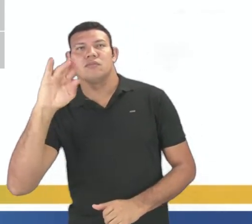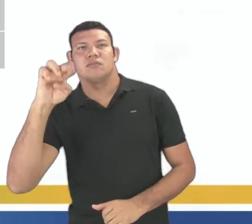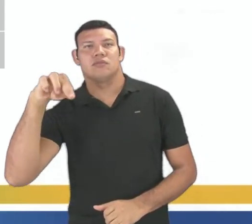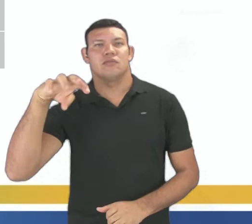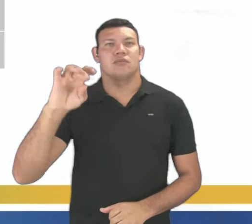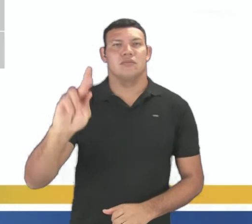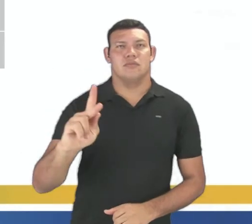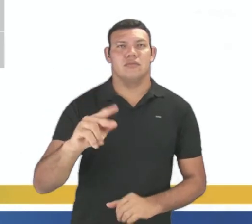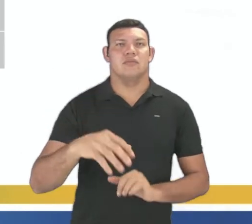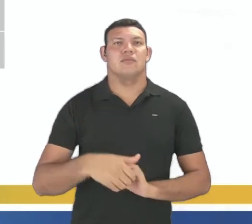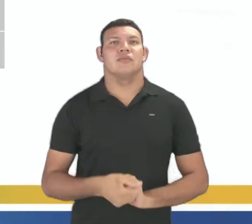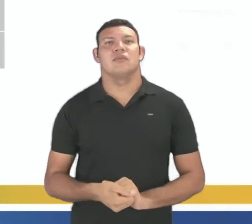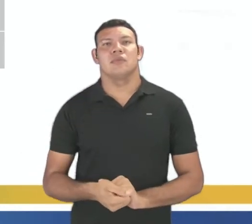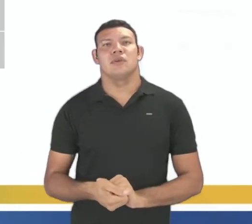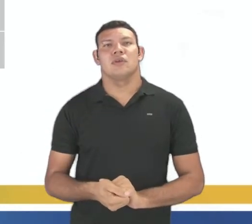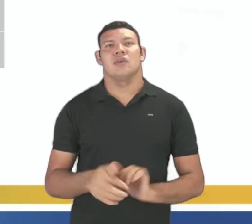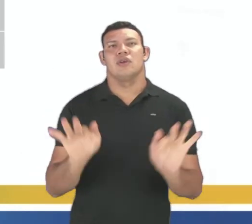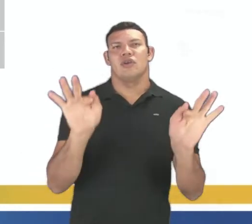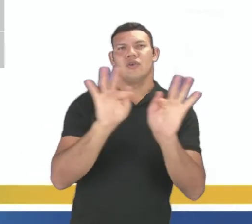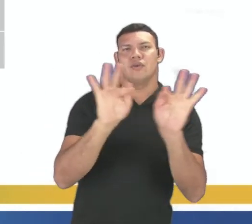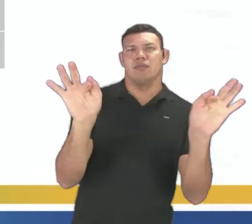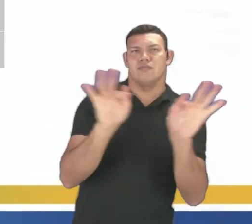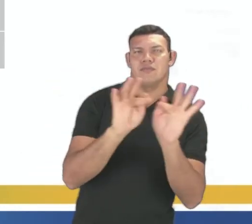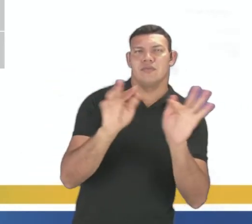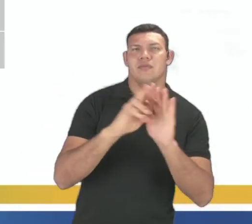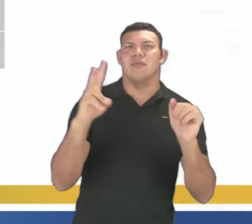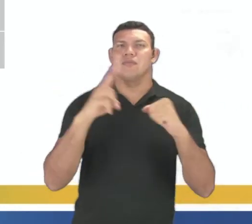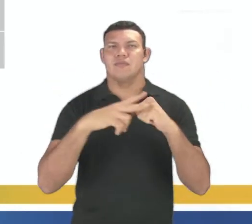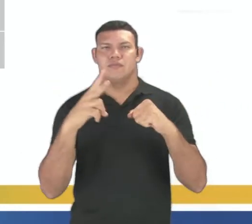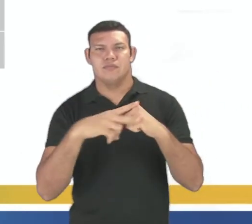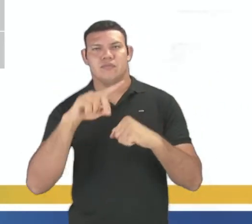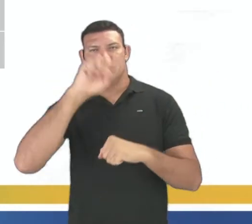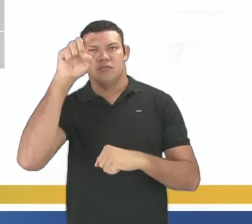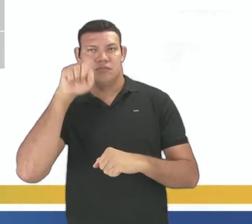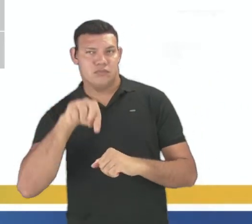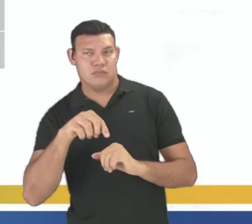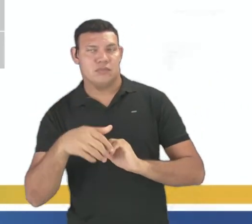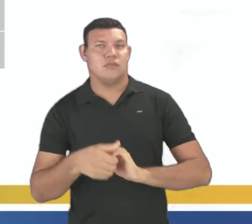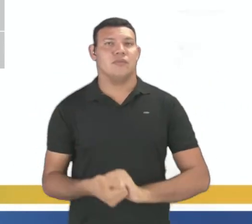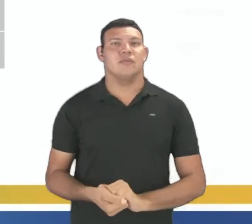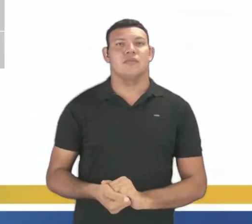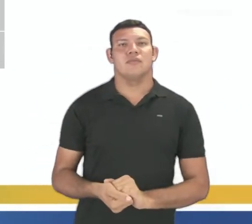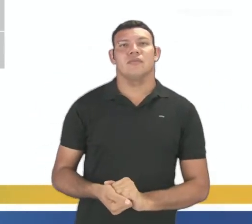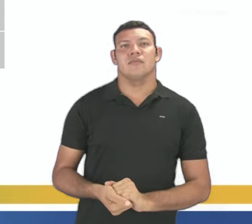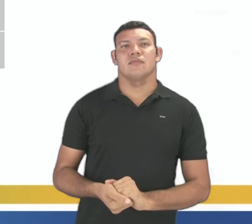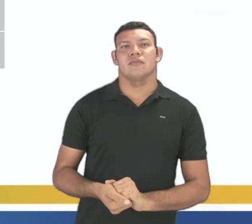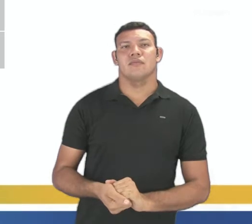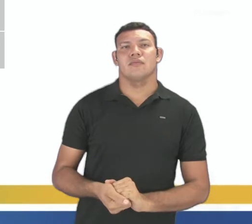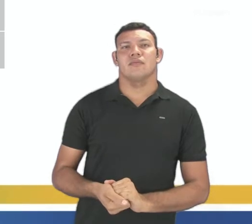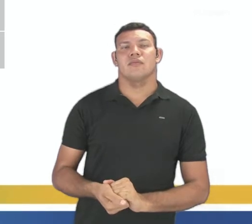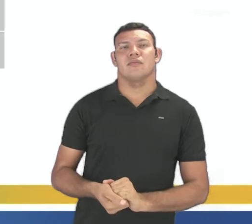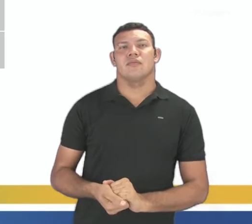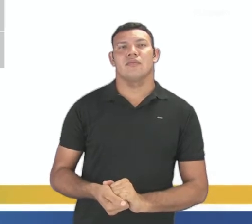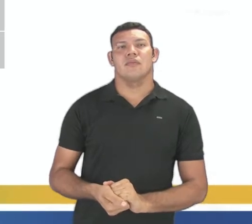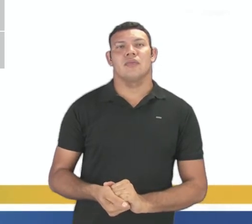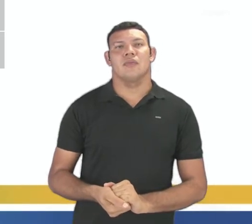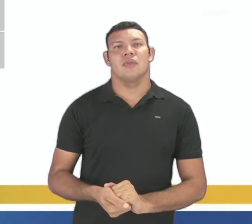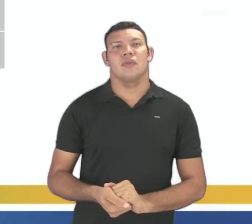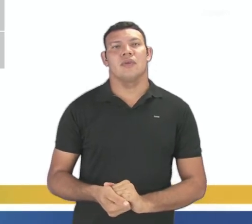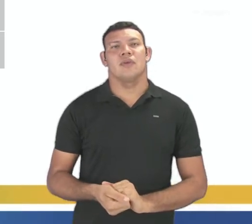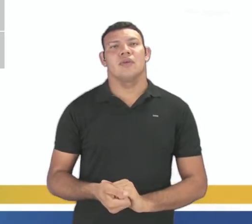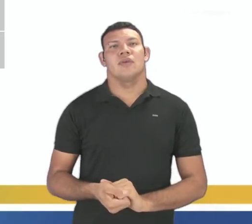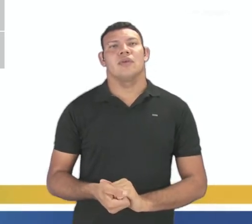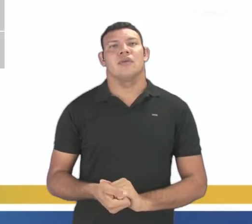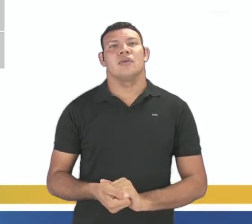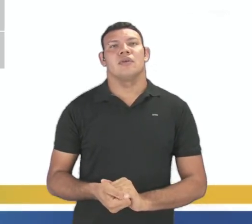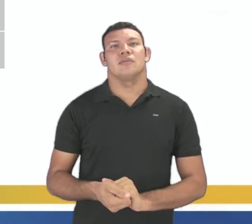coisas. Usado para frases afirmativas e também para interrogativas. uma frase bem famosa, everything's gonna